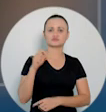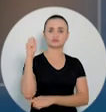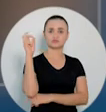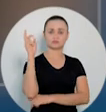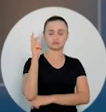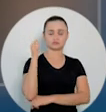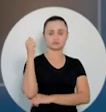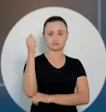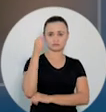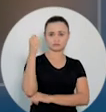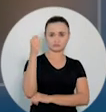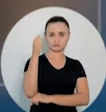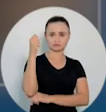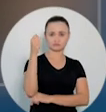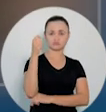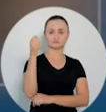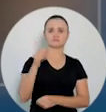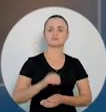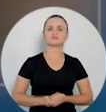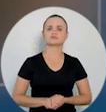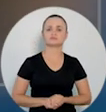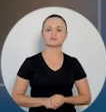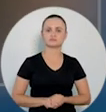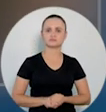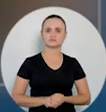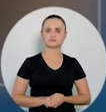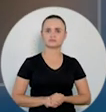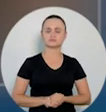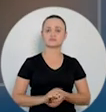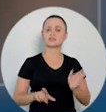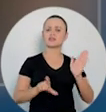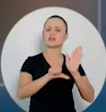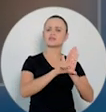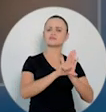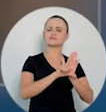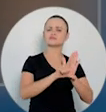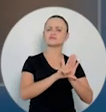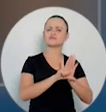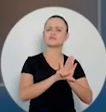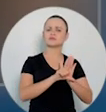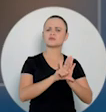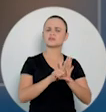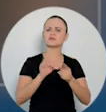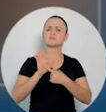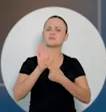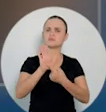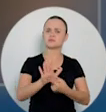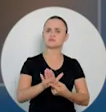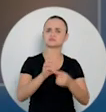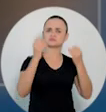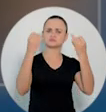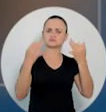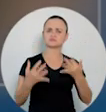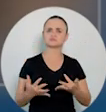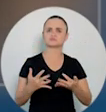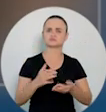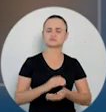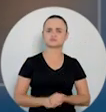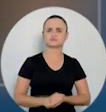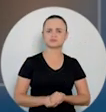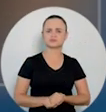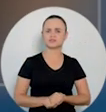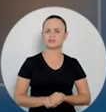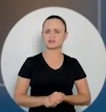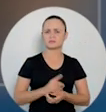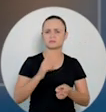íntimas de empregadores em seus funcionários. A lei classifica como revista íntima a prática de despimento